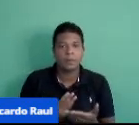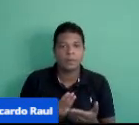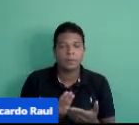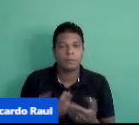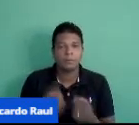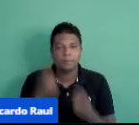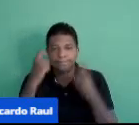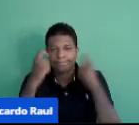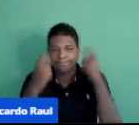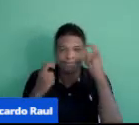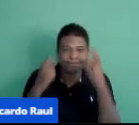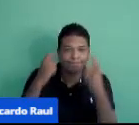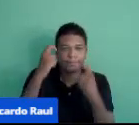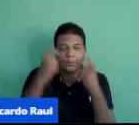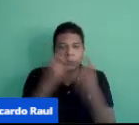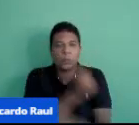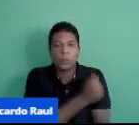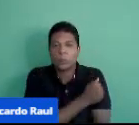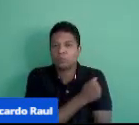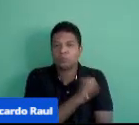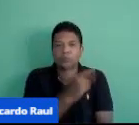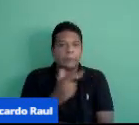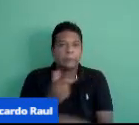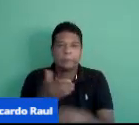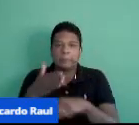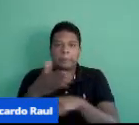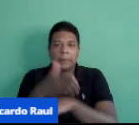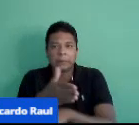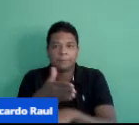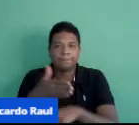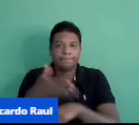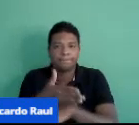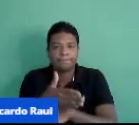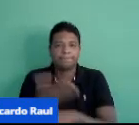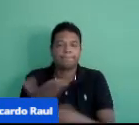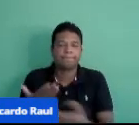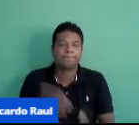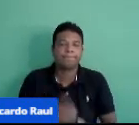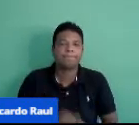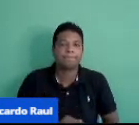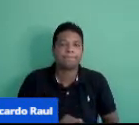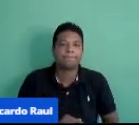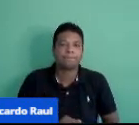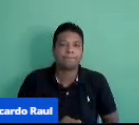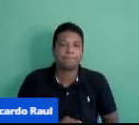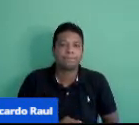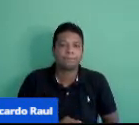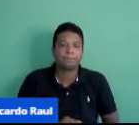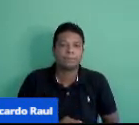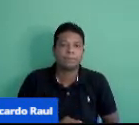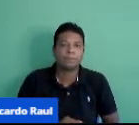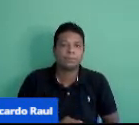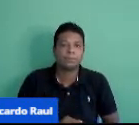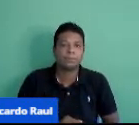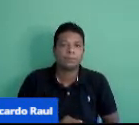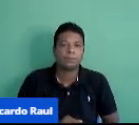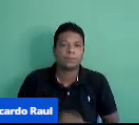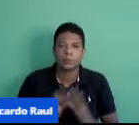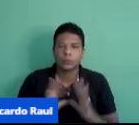que não tem acesso, a gente, né, acredito que, assim, todos